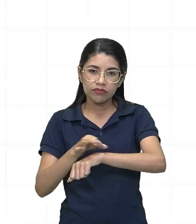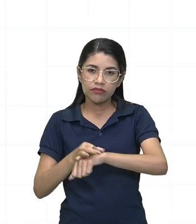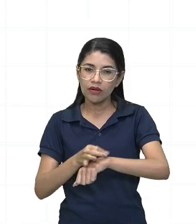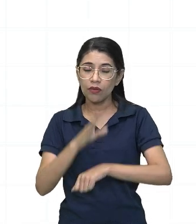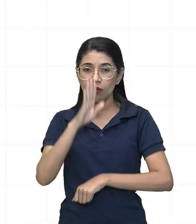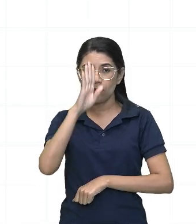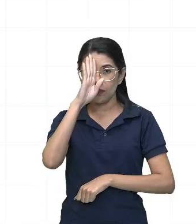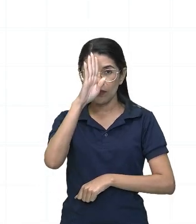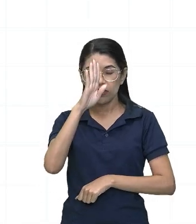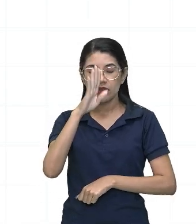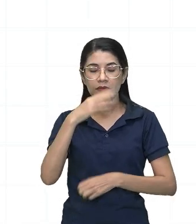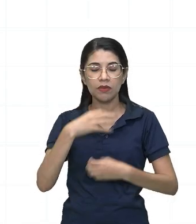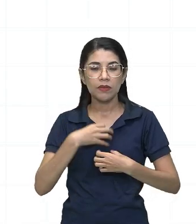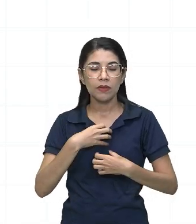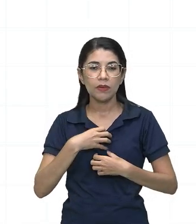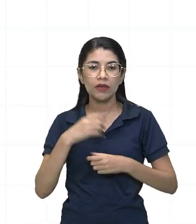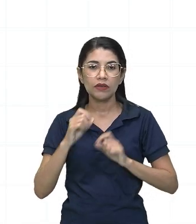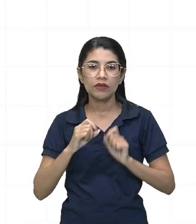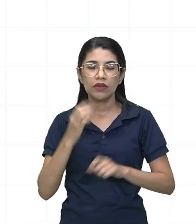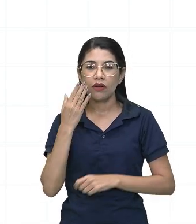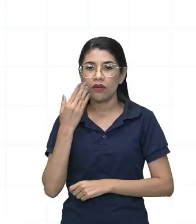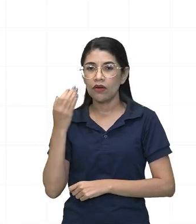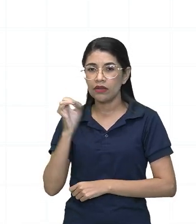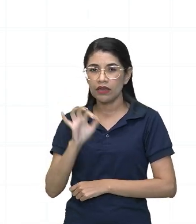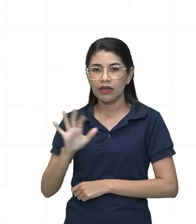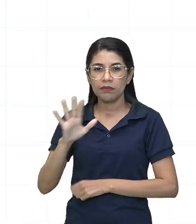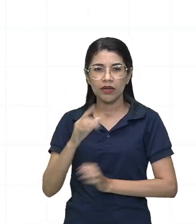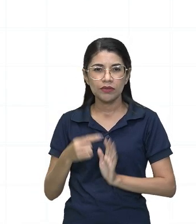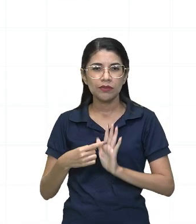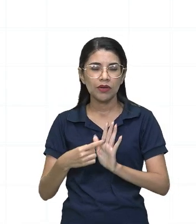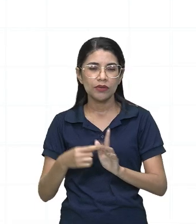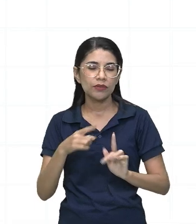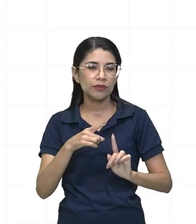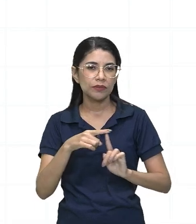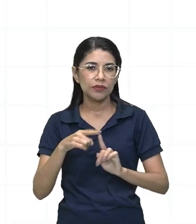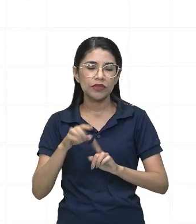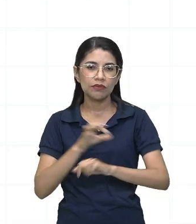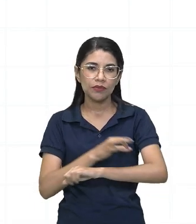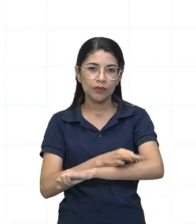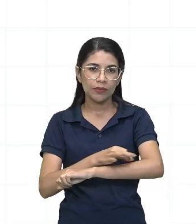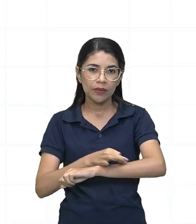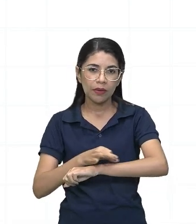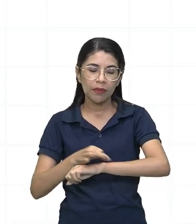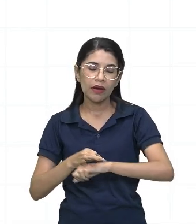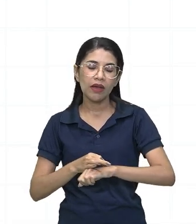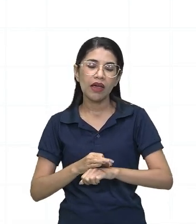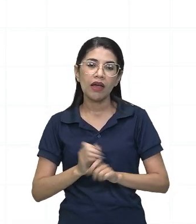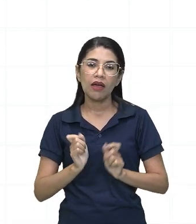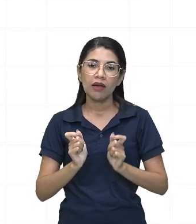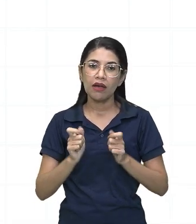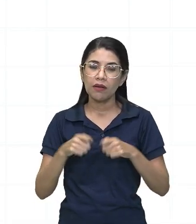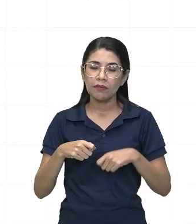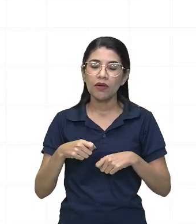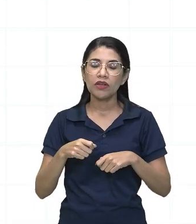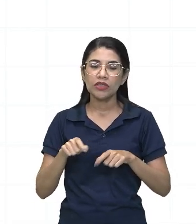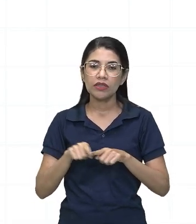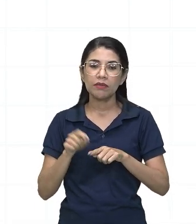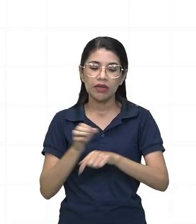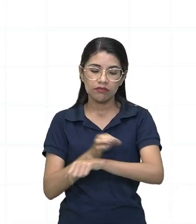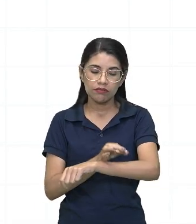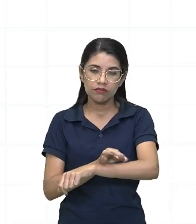o principal sintoma é essa ferida aí na imagem, né? Que essas feridas elas podem evoluir